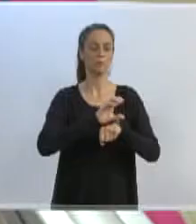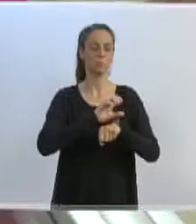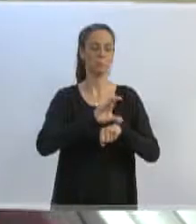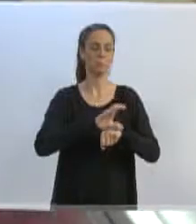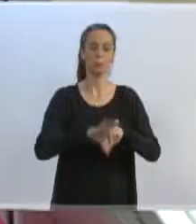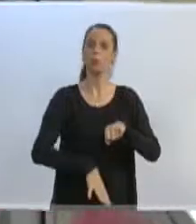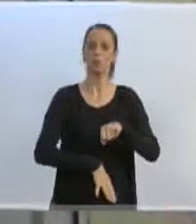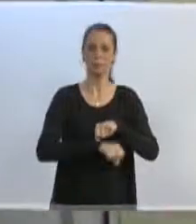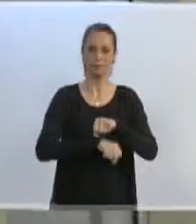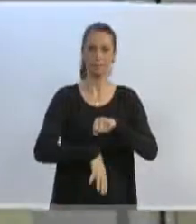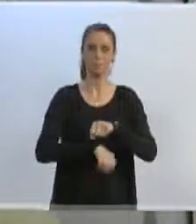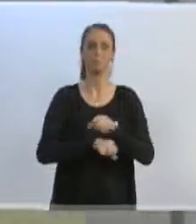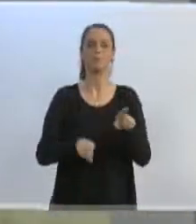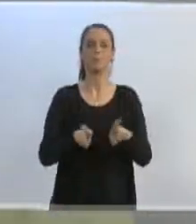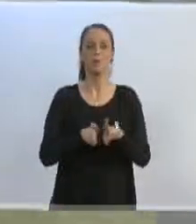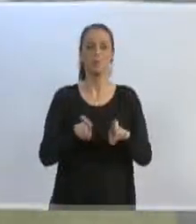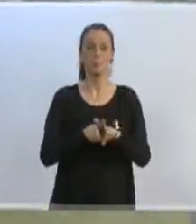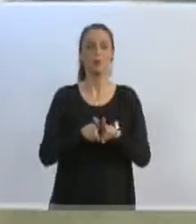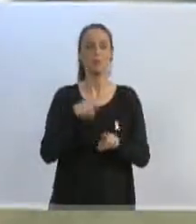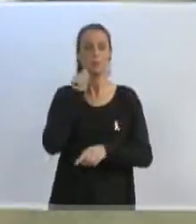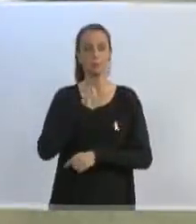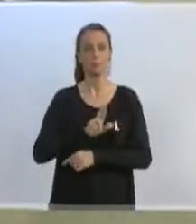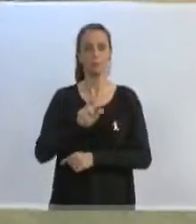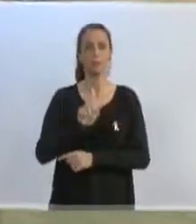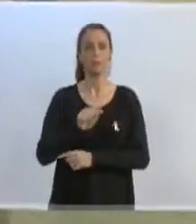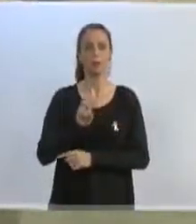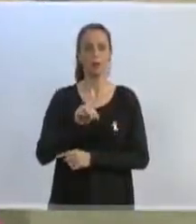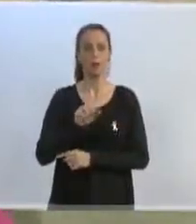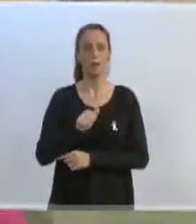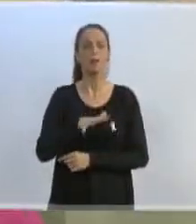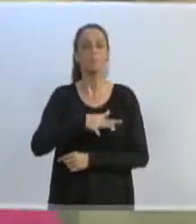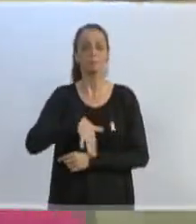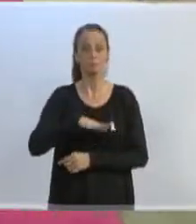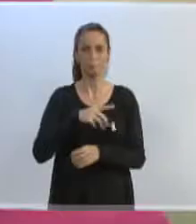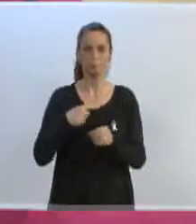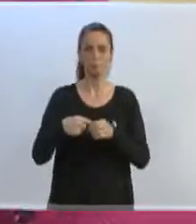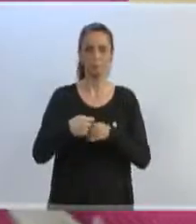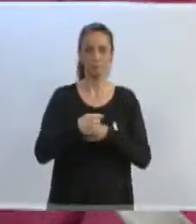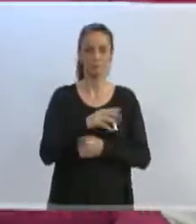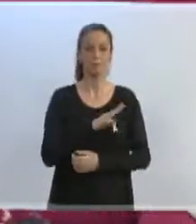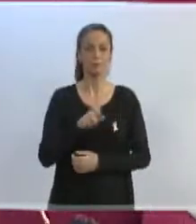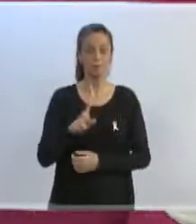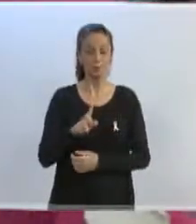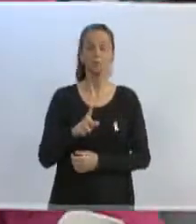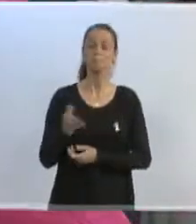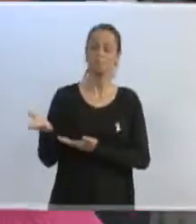Gadotti, presidente da AMA Blumenau e microrregião também, por gentileza.